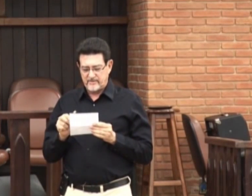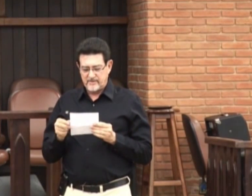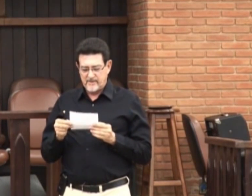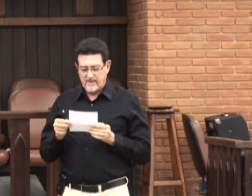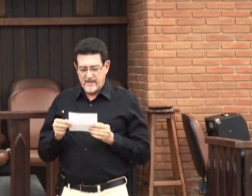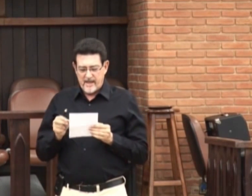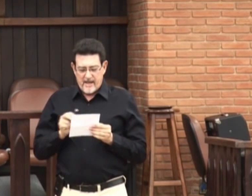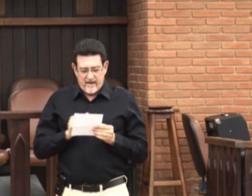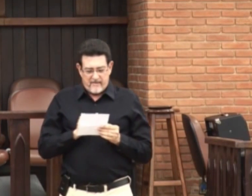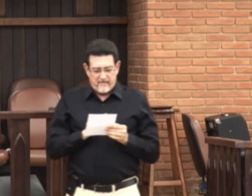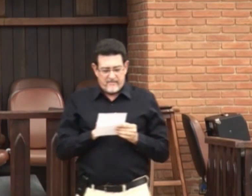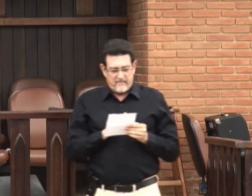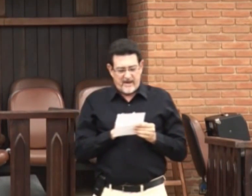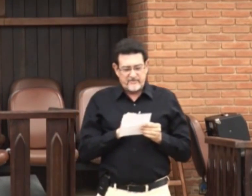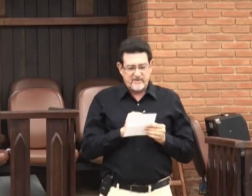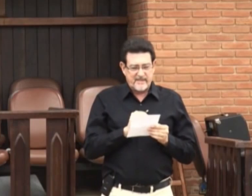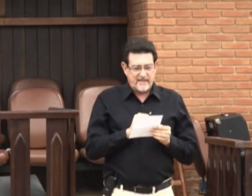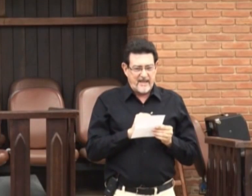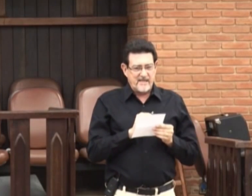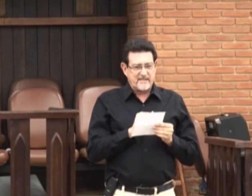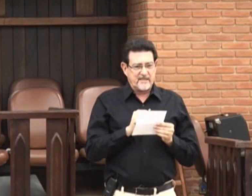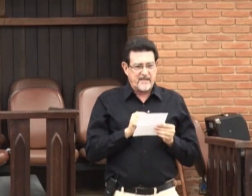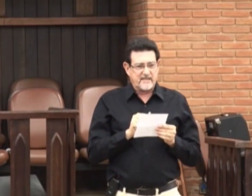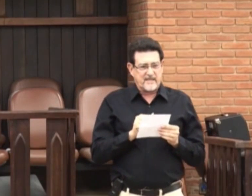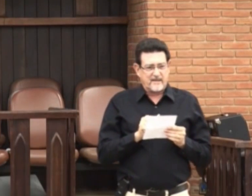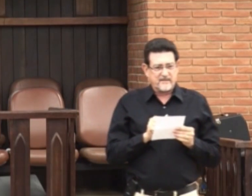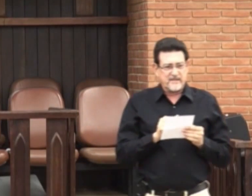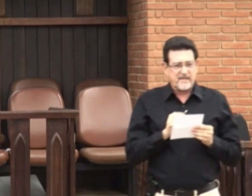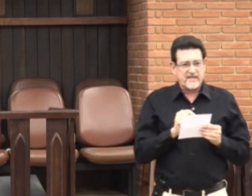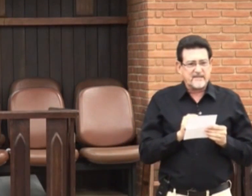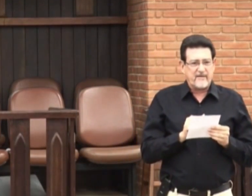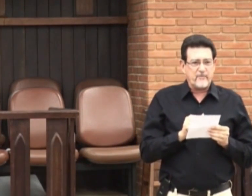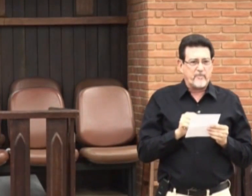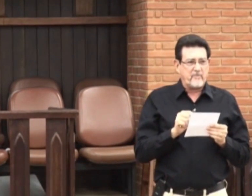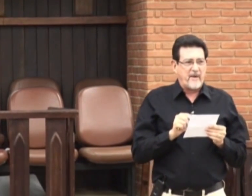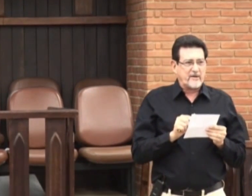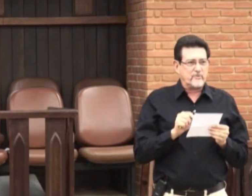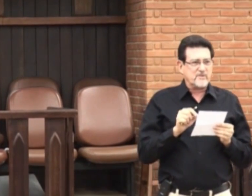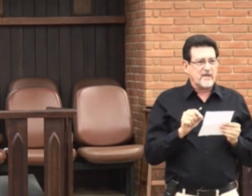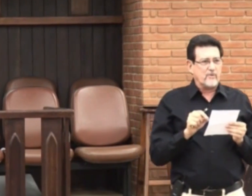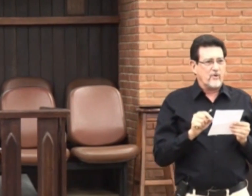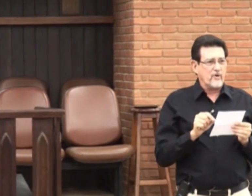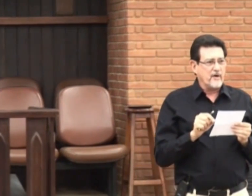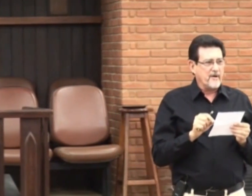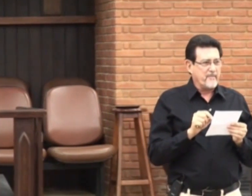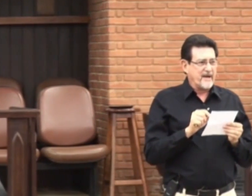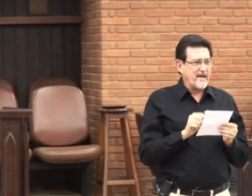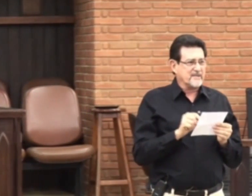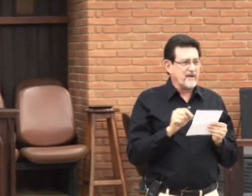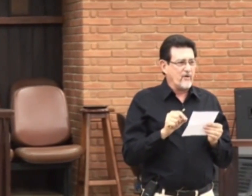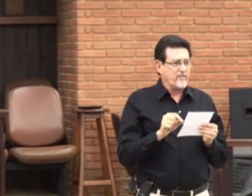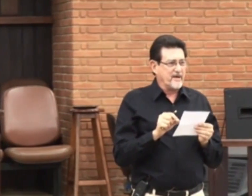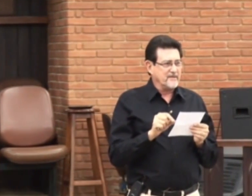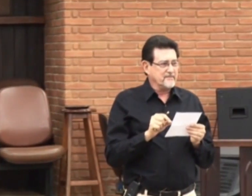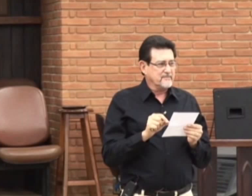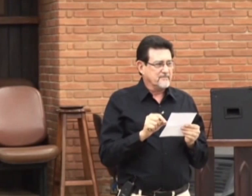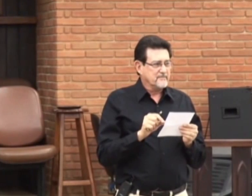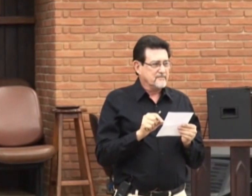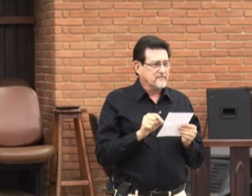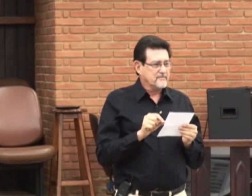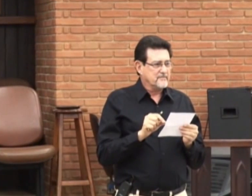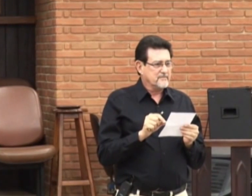seminários. Mas você tem certeza de que já teve o preparo do Senhor para esta obra?